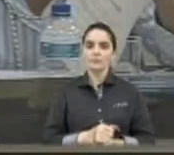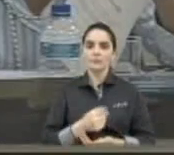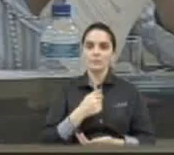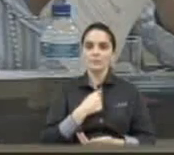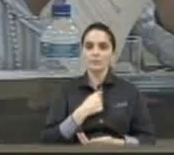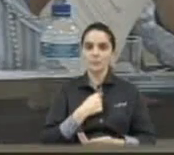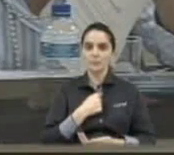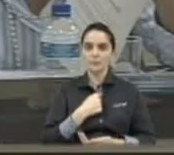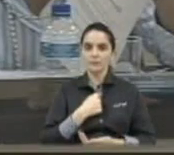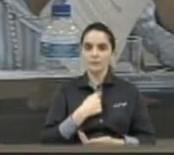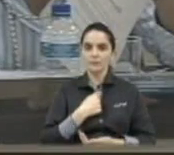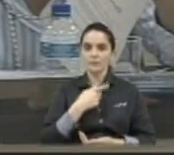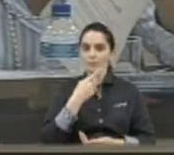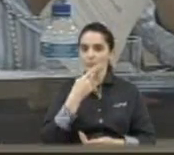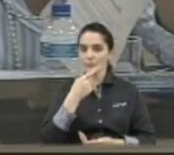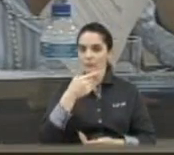em